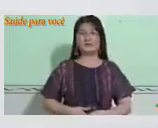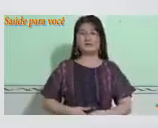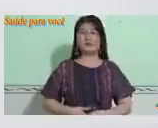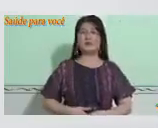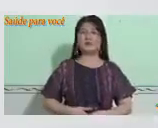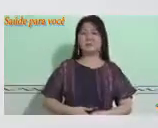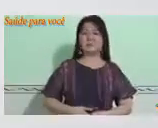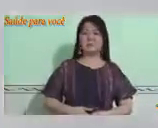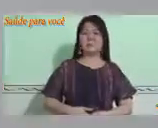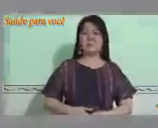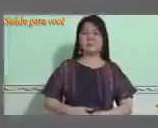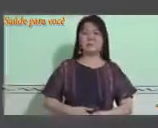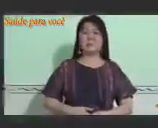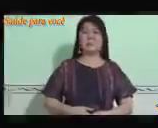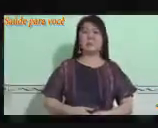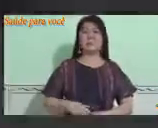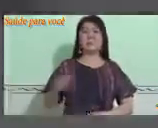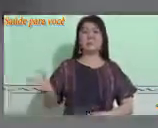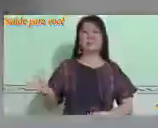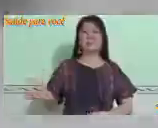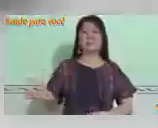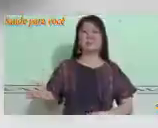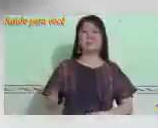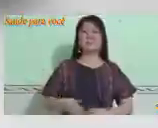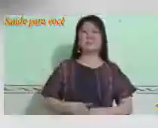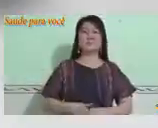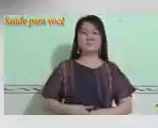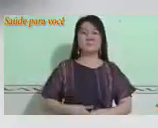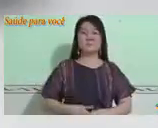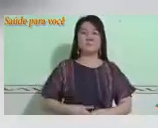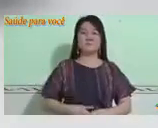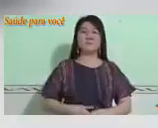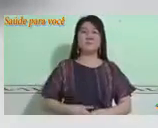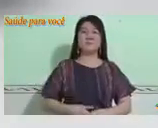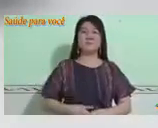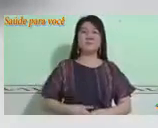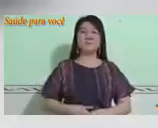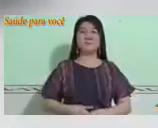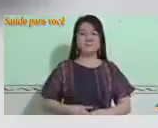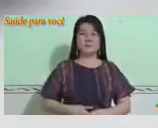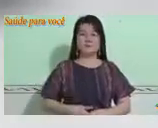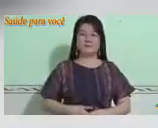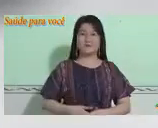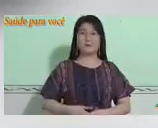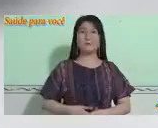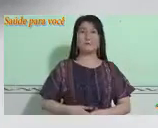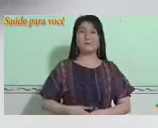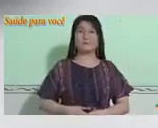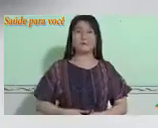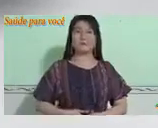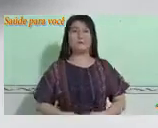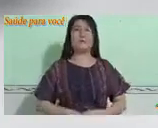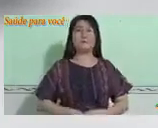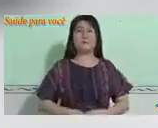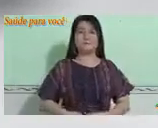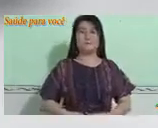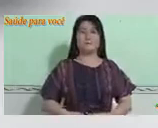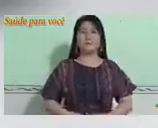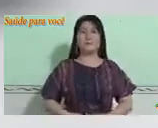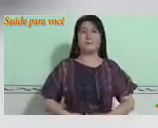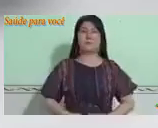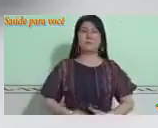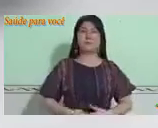bebê apresenta vômitos, ponto e vírgula, a choro intenso que não passa como consolo, ponto e vírgula, a perda da consciência,